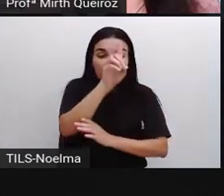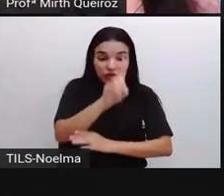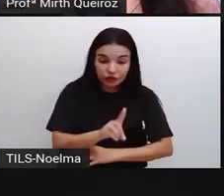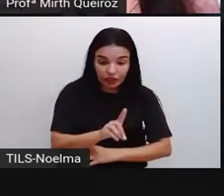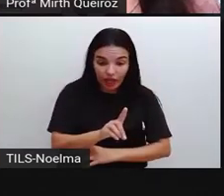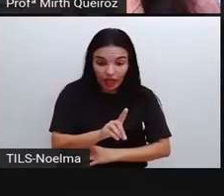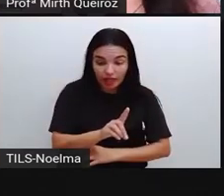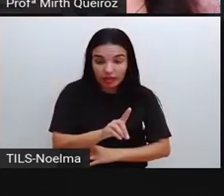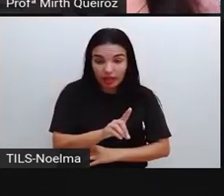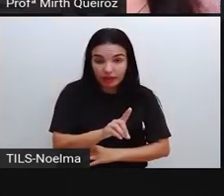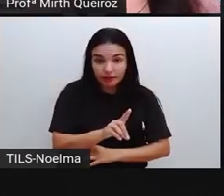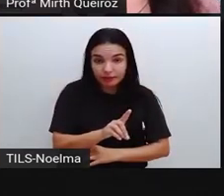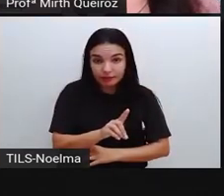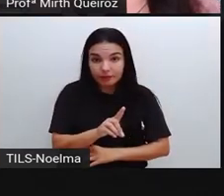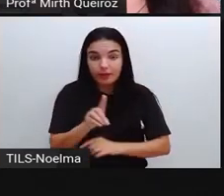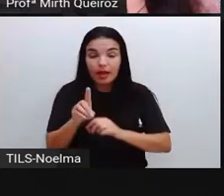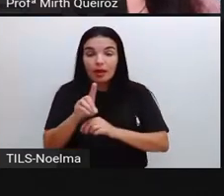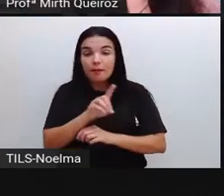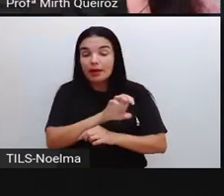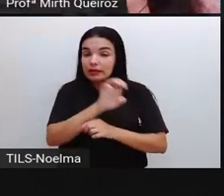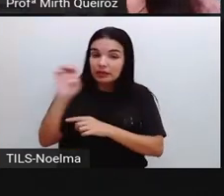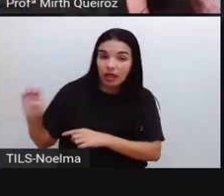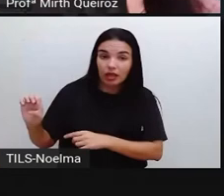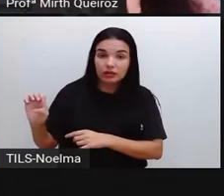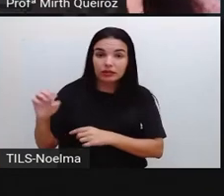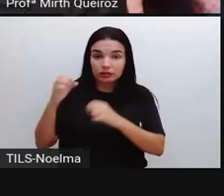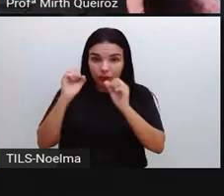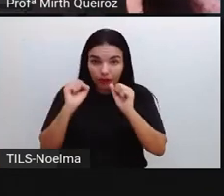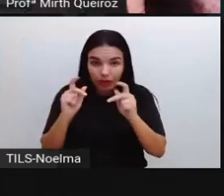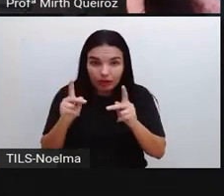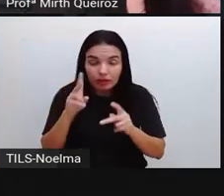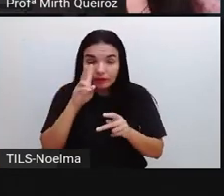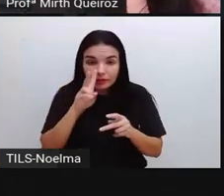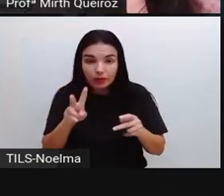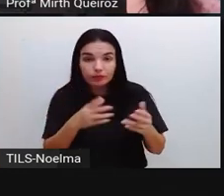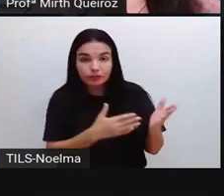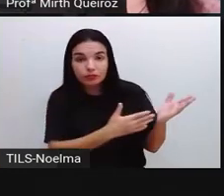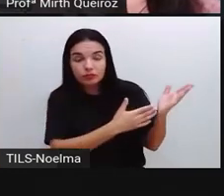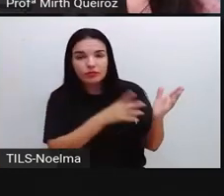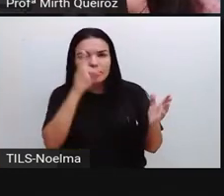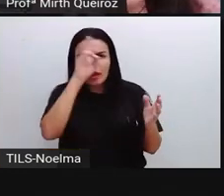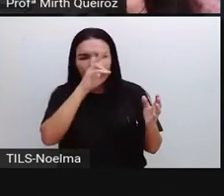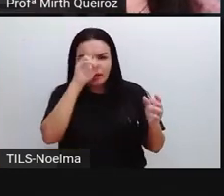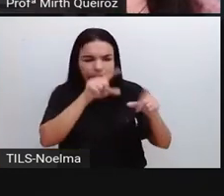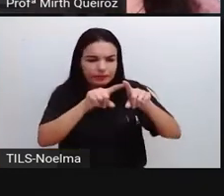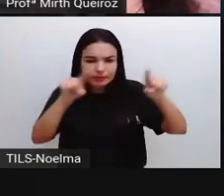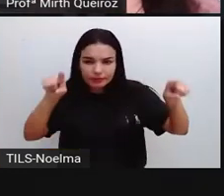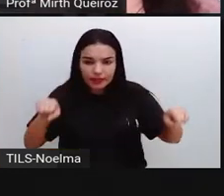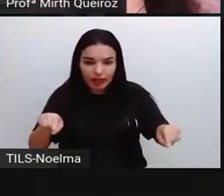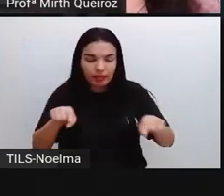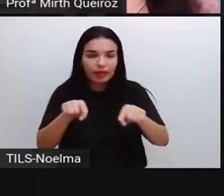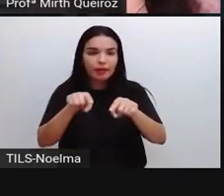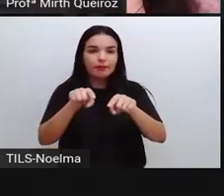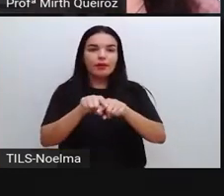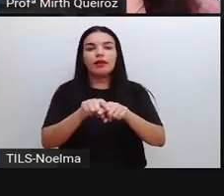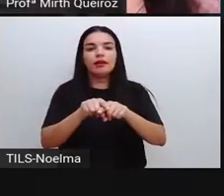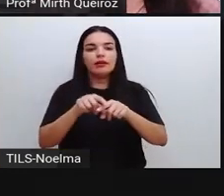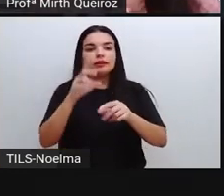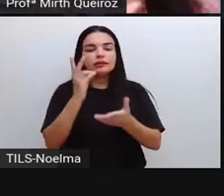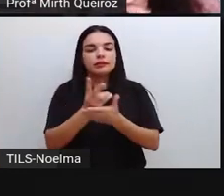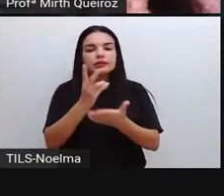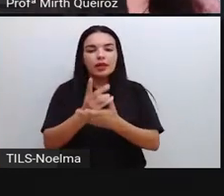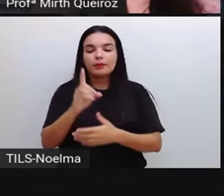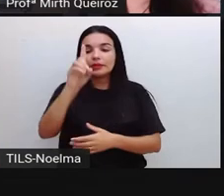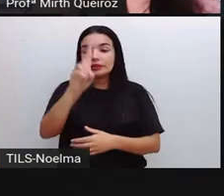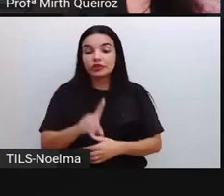algarismos né a gente vai dar direita para esquerda a gente observando aqui né mas o número que a gente pode analisar bem o número você da esquerda